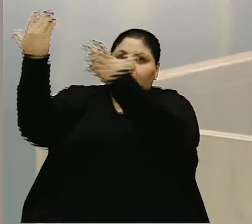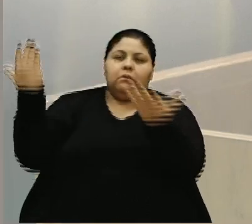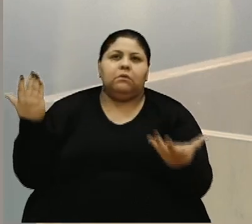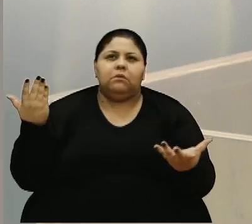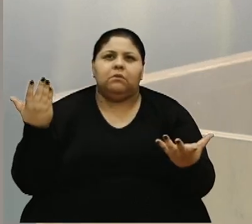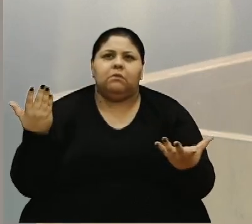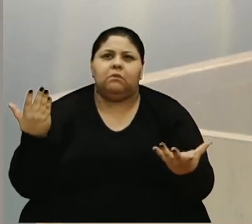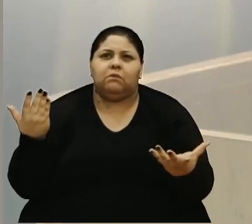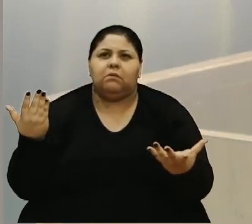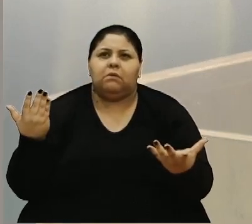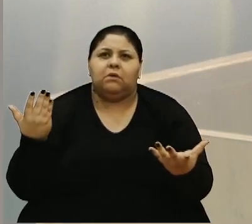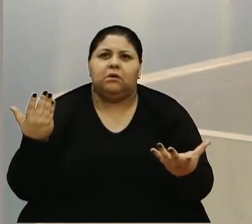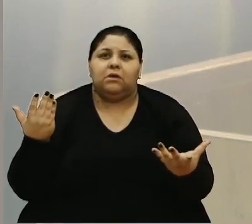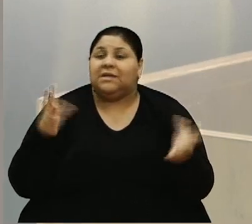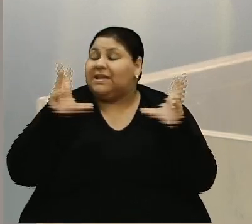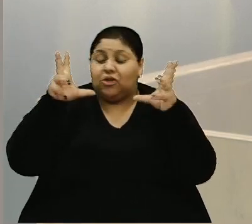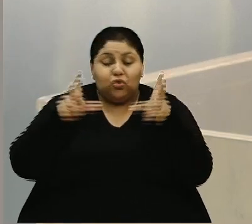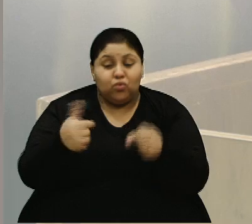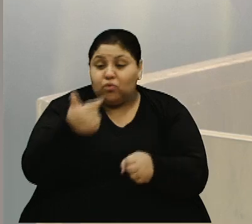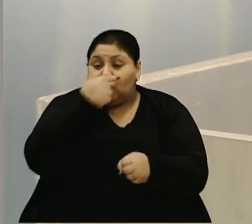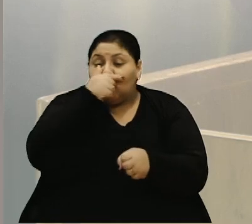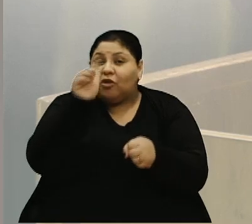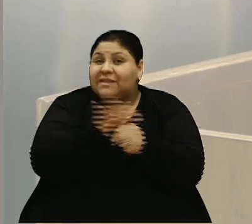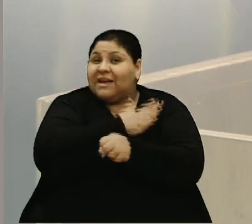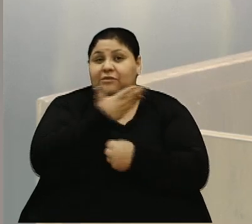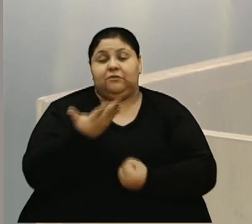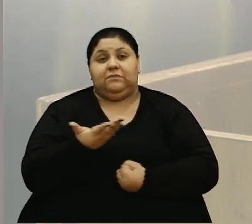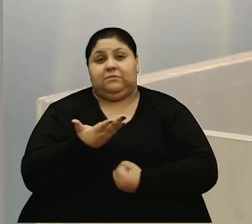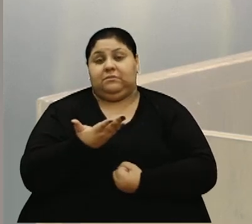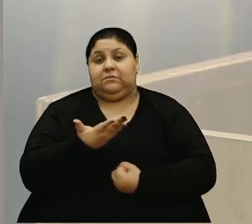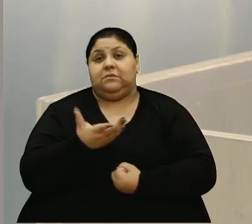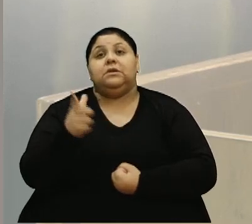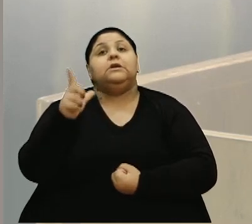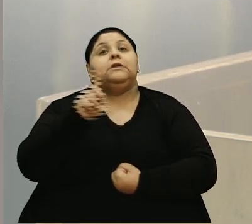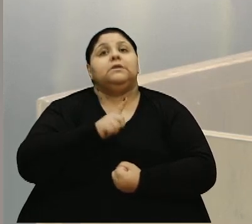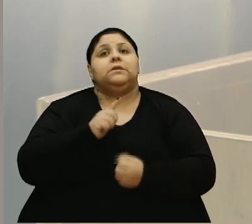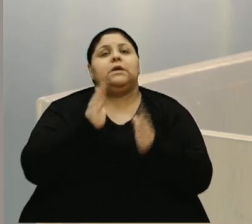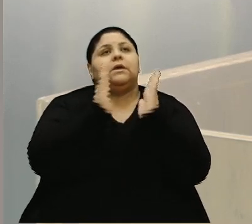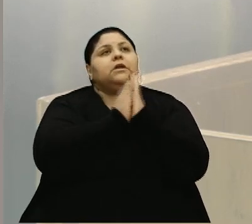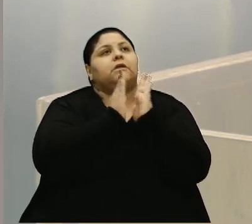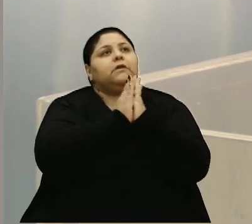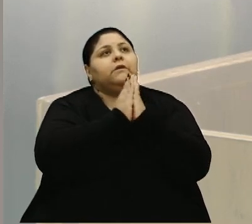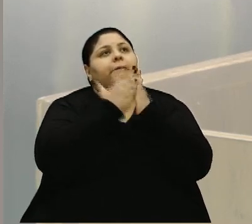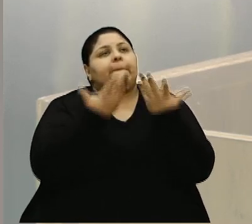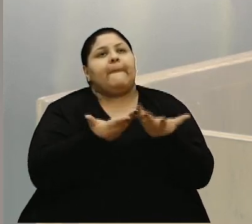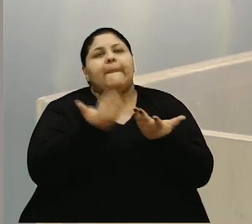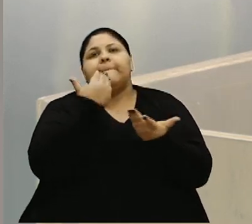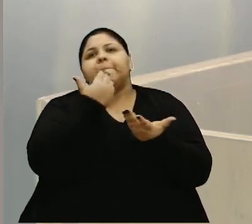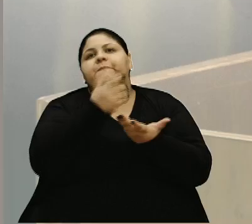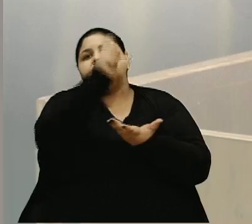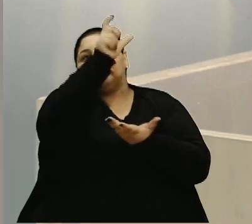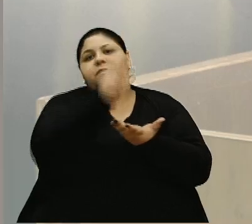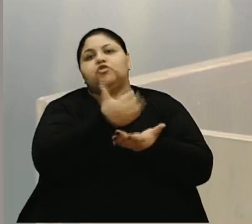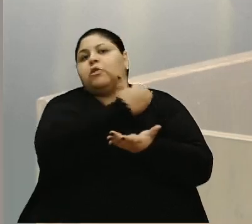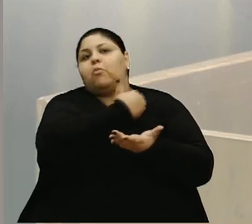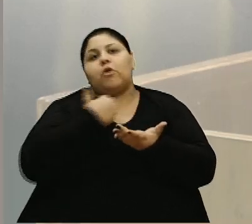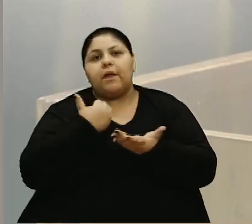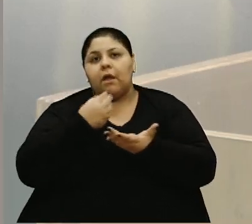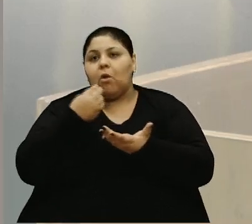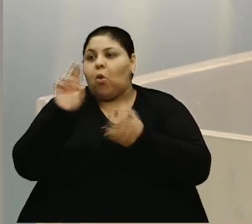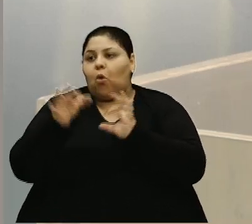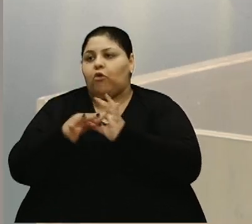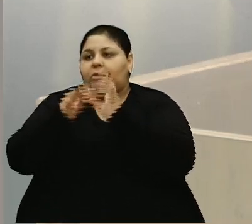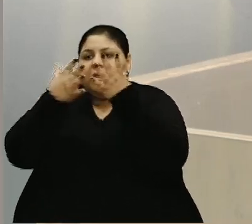que tem dentro das UPA estão lotadas, estão cheias. Então tem que rezar para alguém vir a óbito ou alguém dar alta.